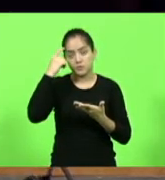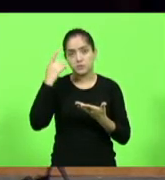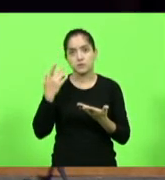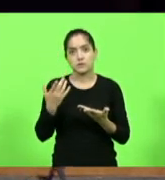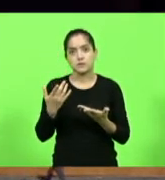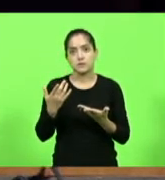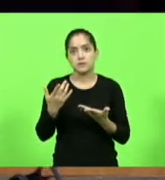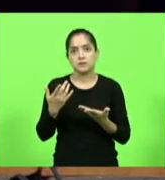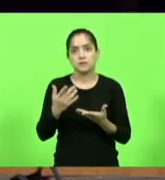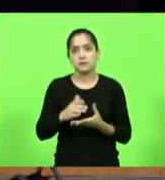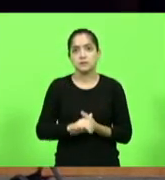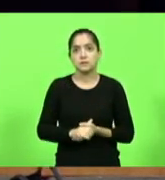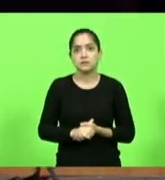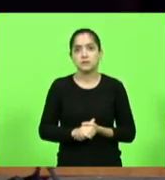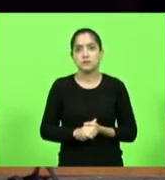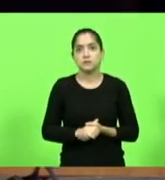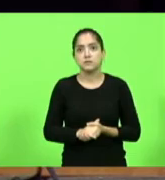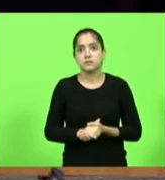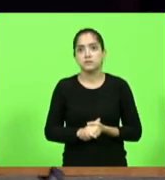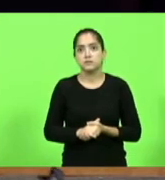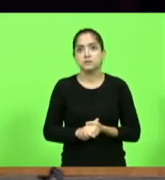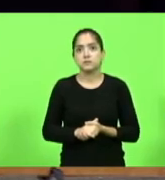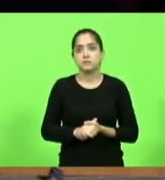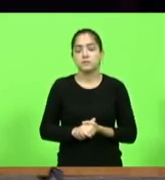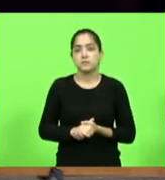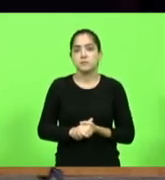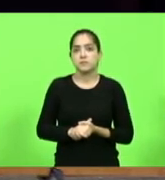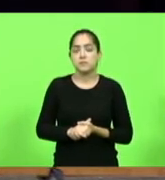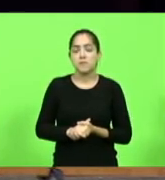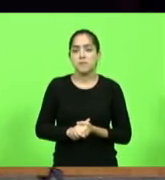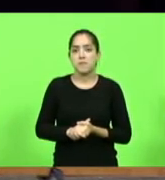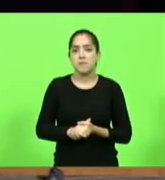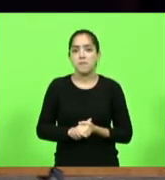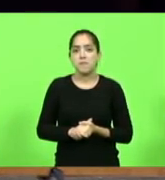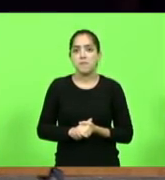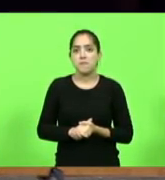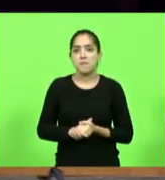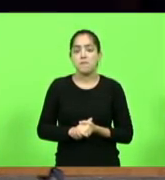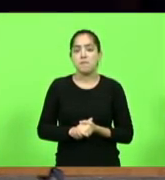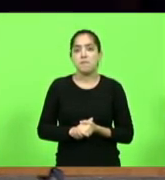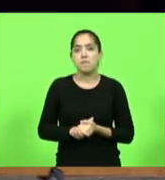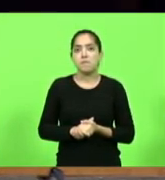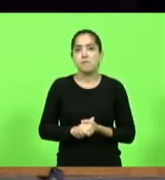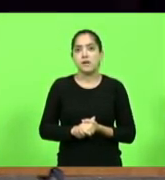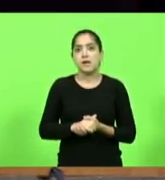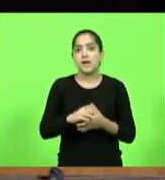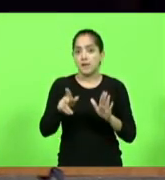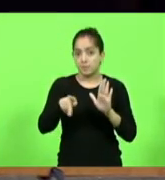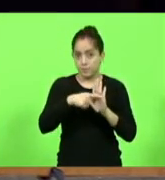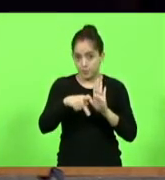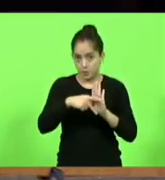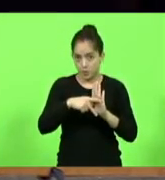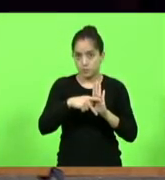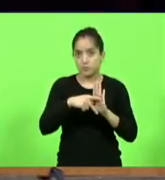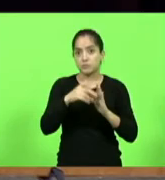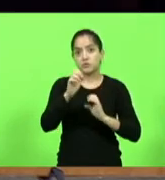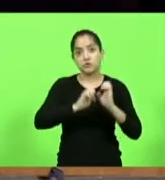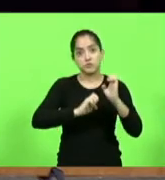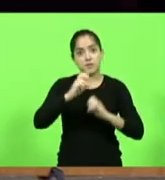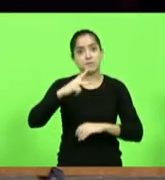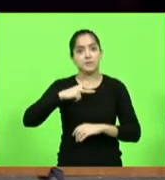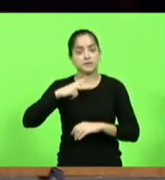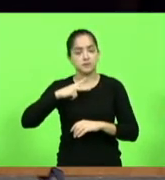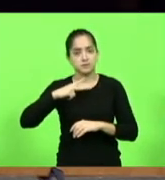de que, embora essa rede seja de uma empresa privada, até porque é uma